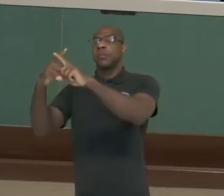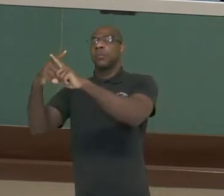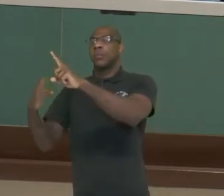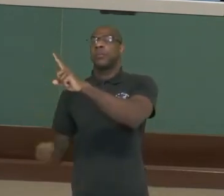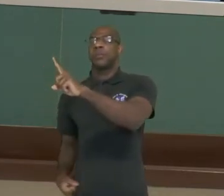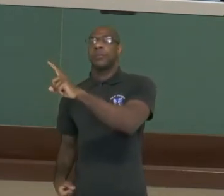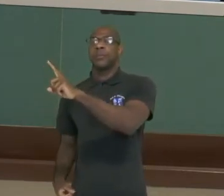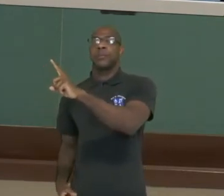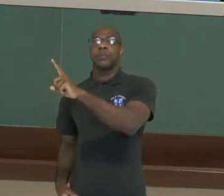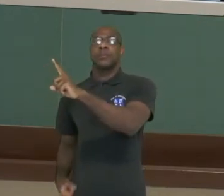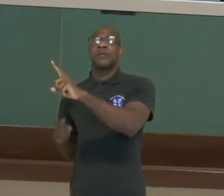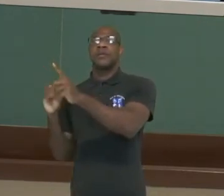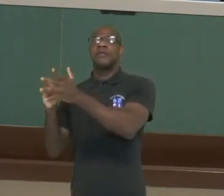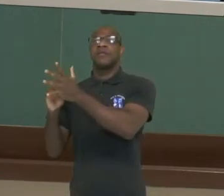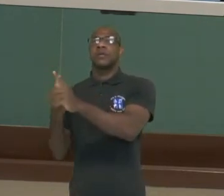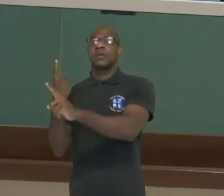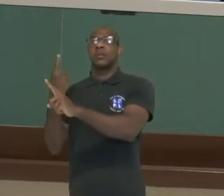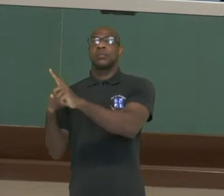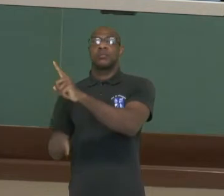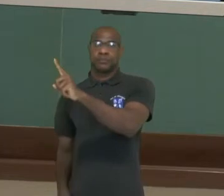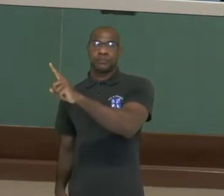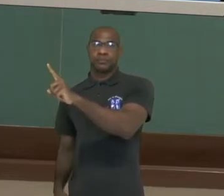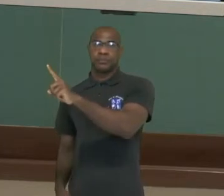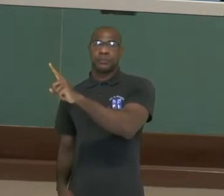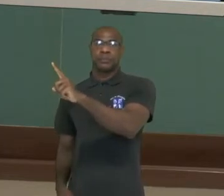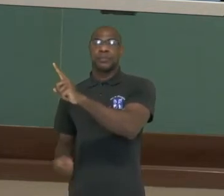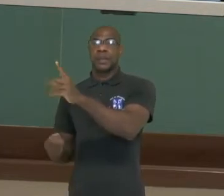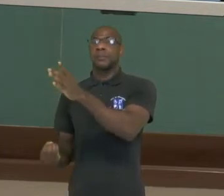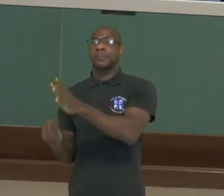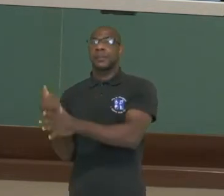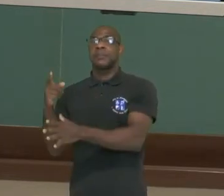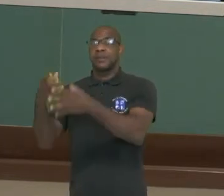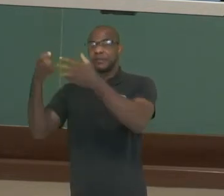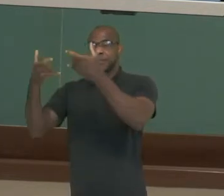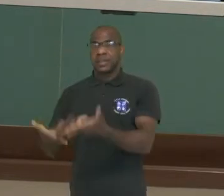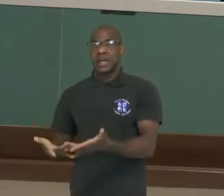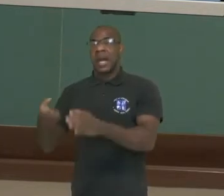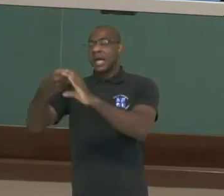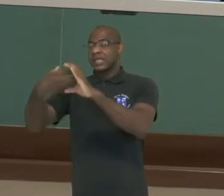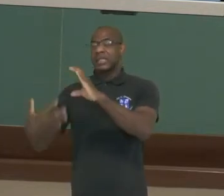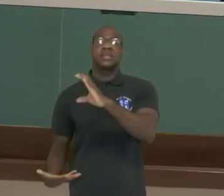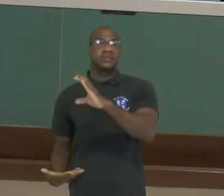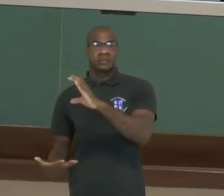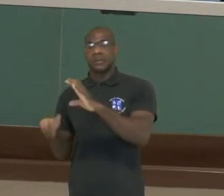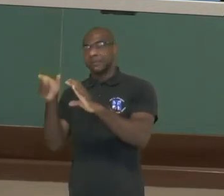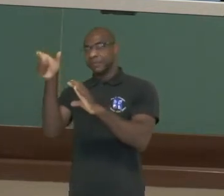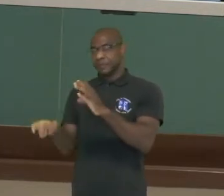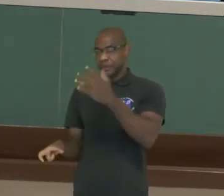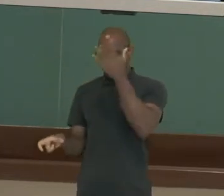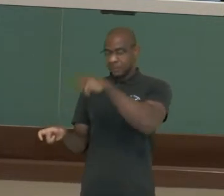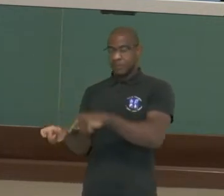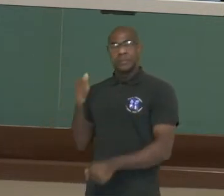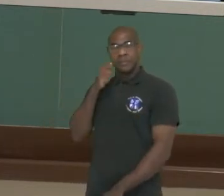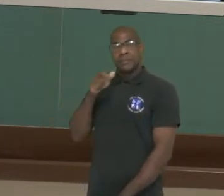cromossomo, falta um X para definir todas as características desta